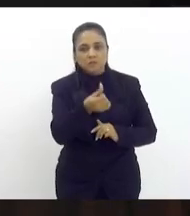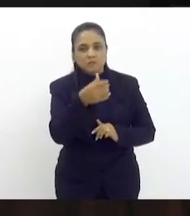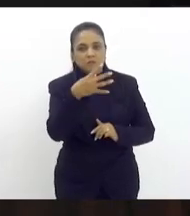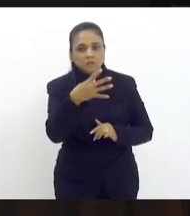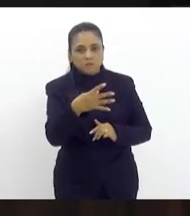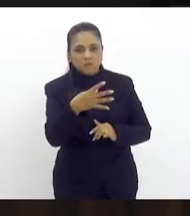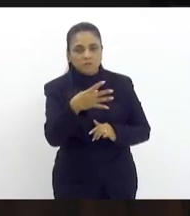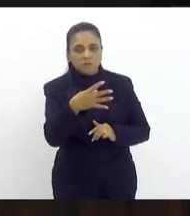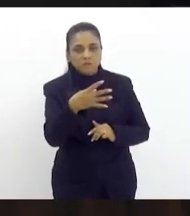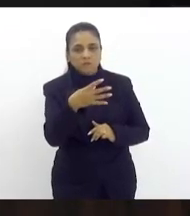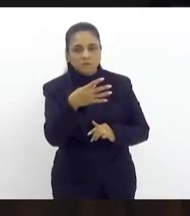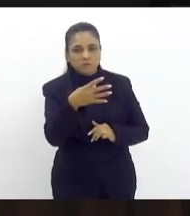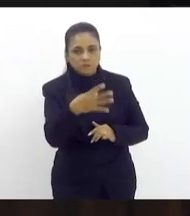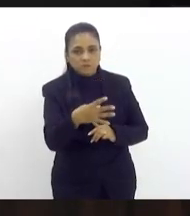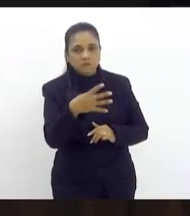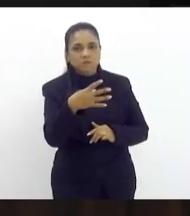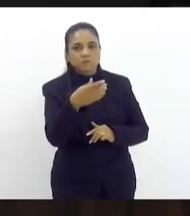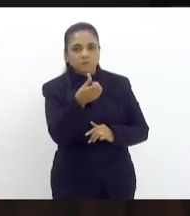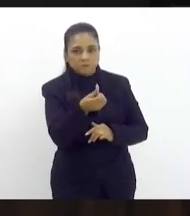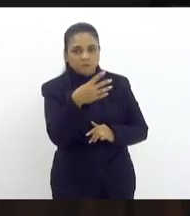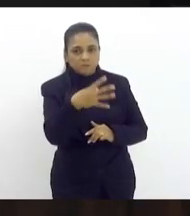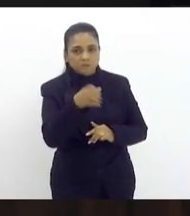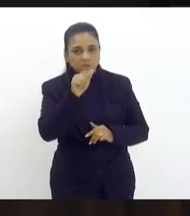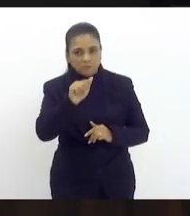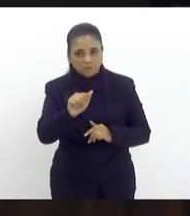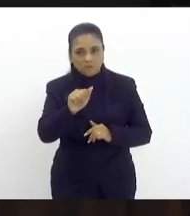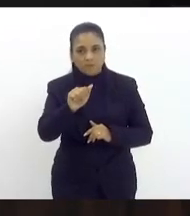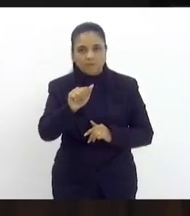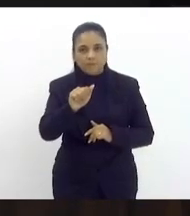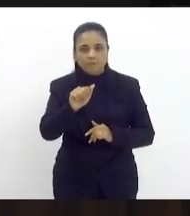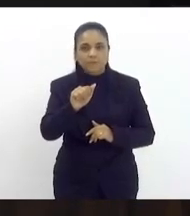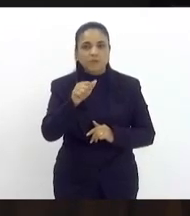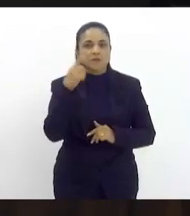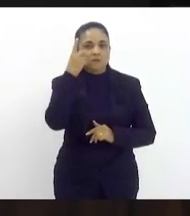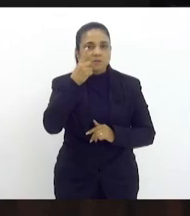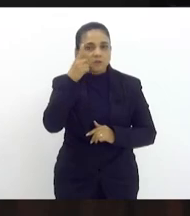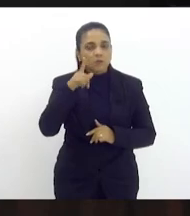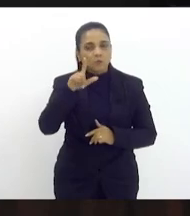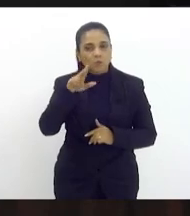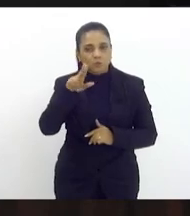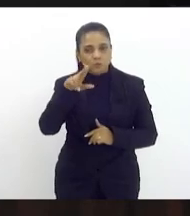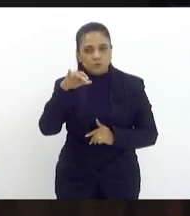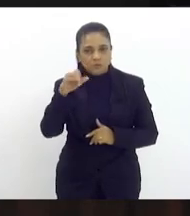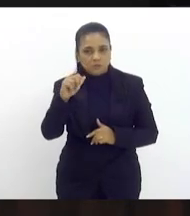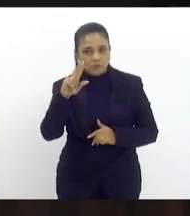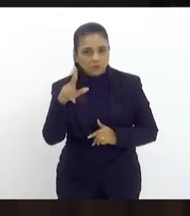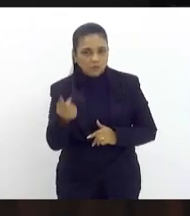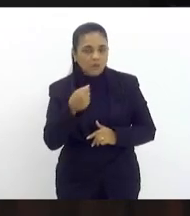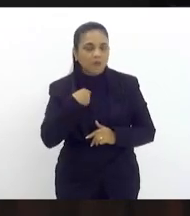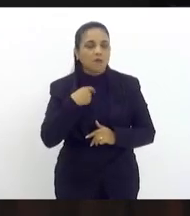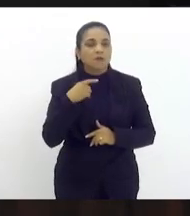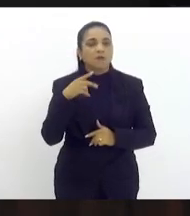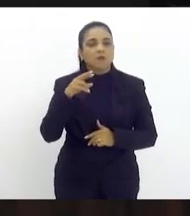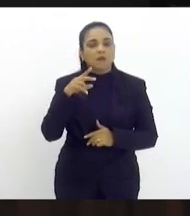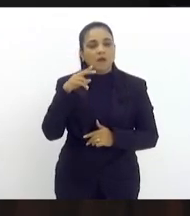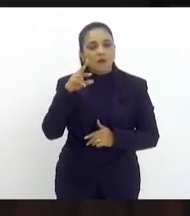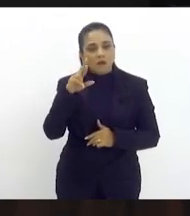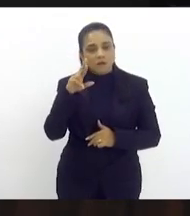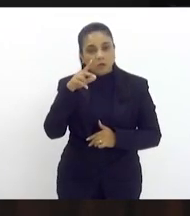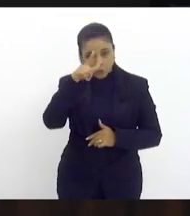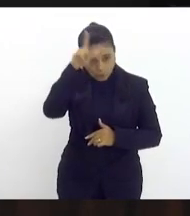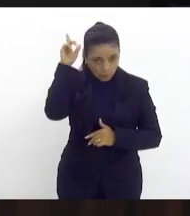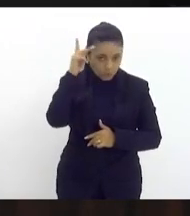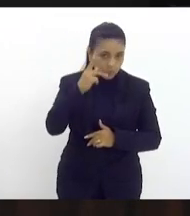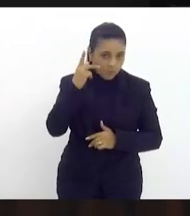5.684-A, de autoria dos deputados Lucinha, Luiz Paulo e Rosenberg Reis, que